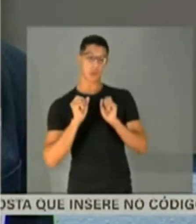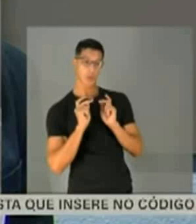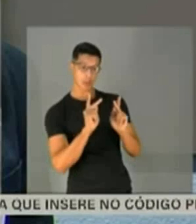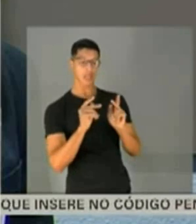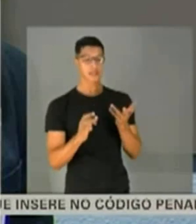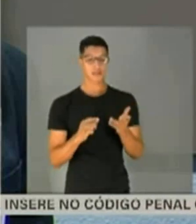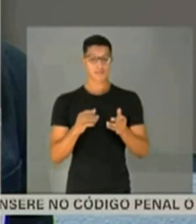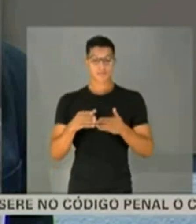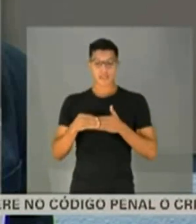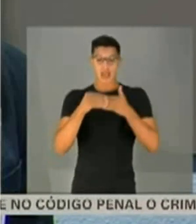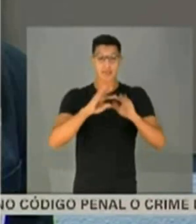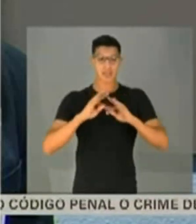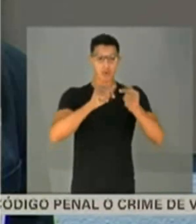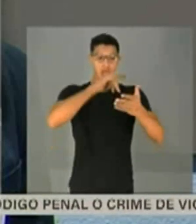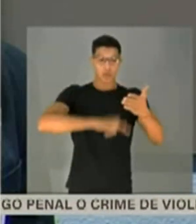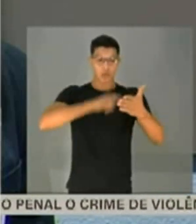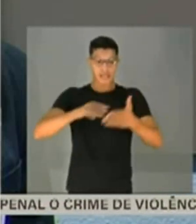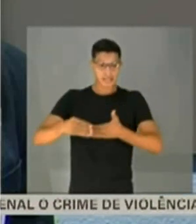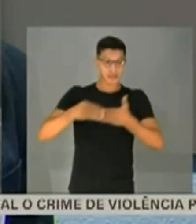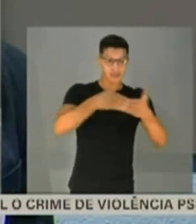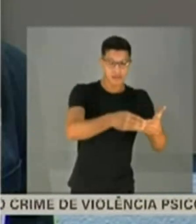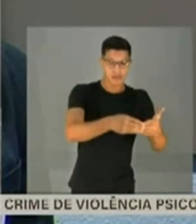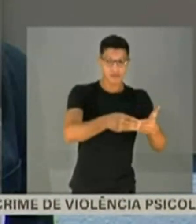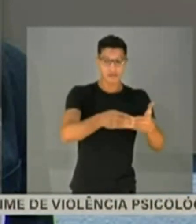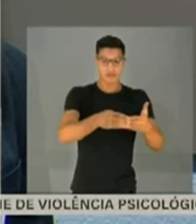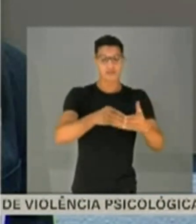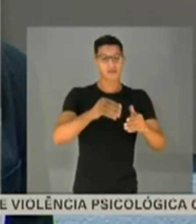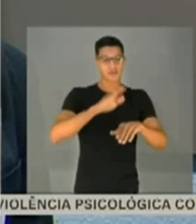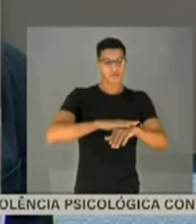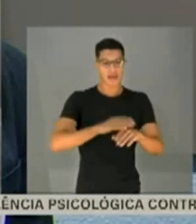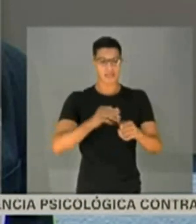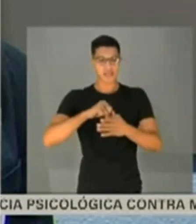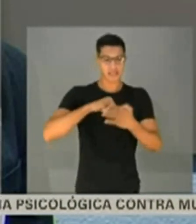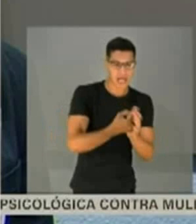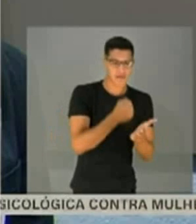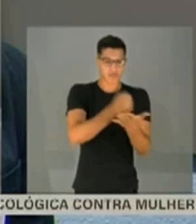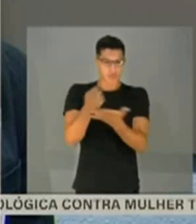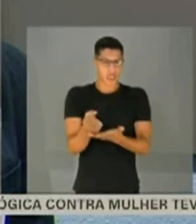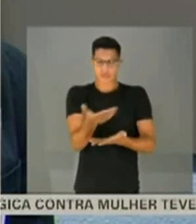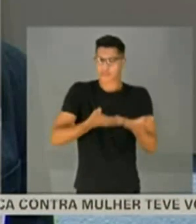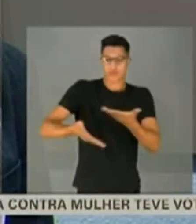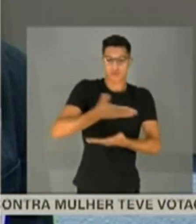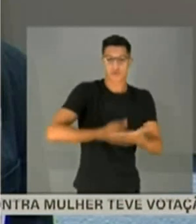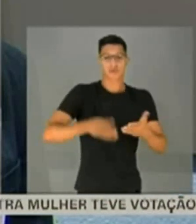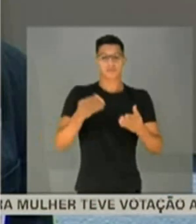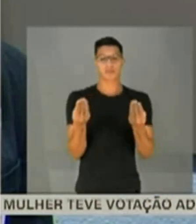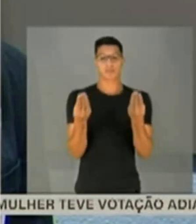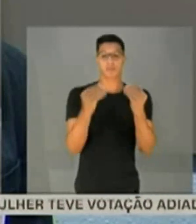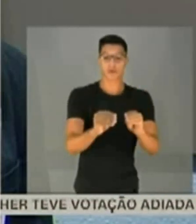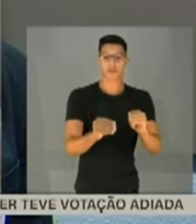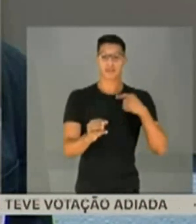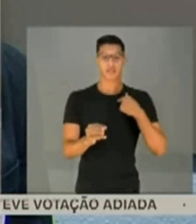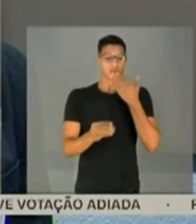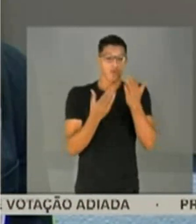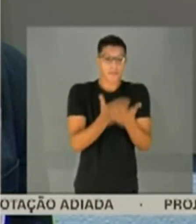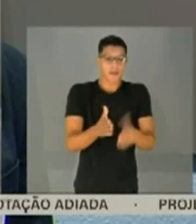na contratação, na compra de vacina, supostamente que isso foi induzido. induziram